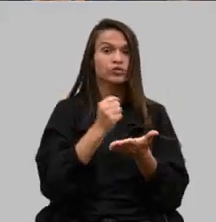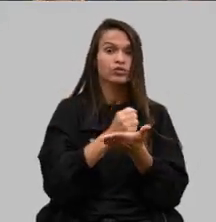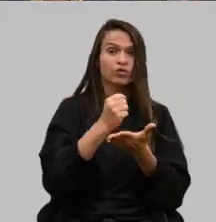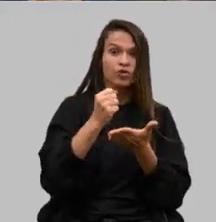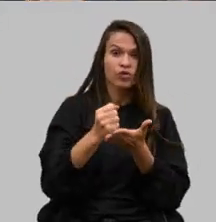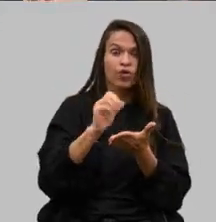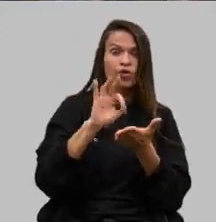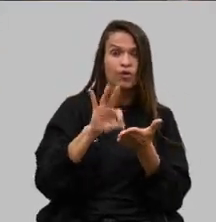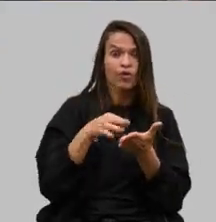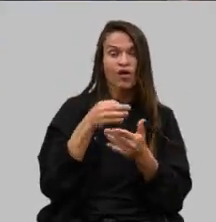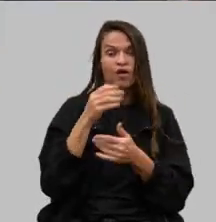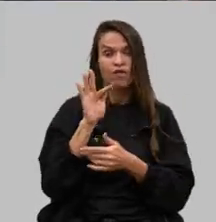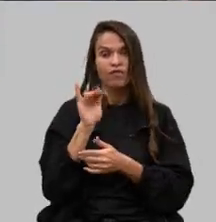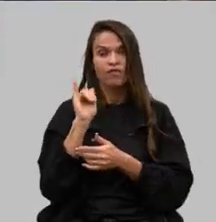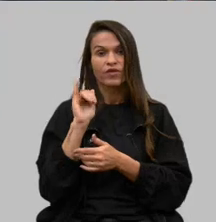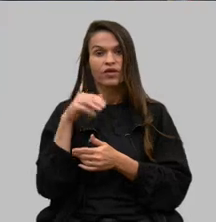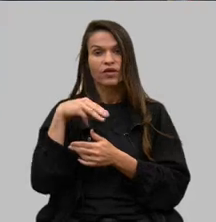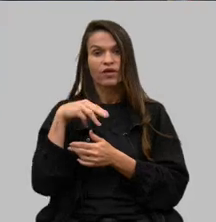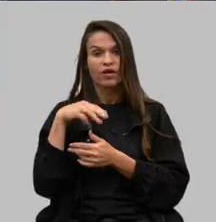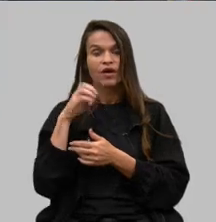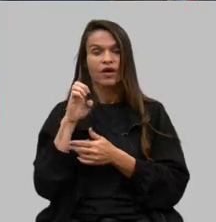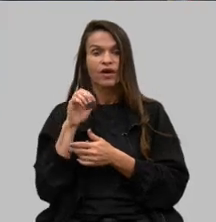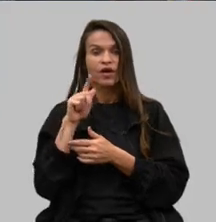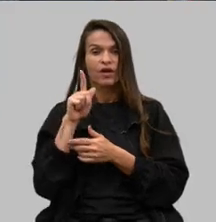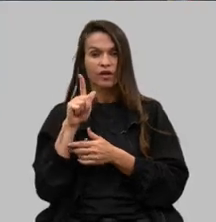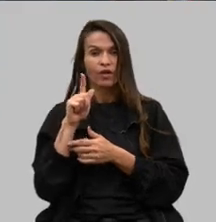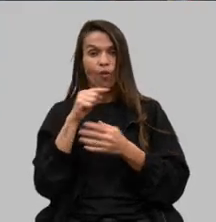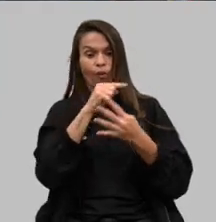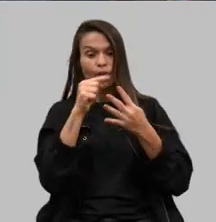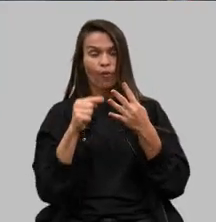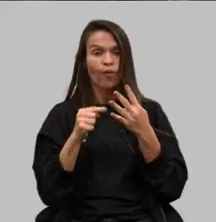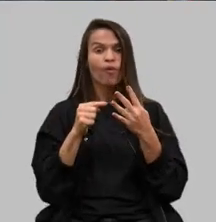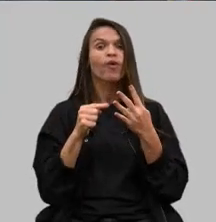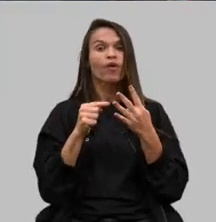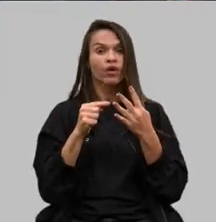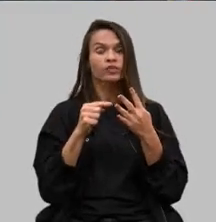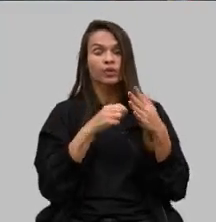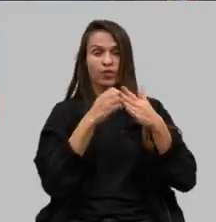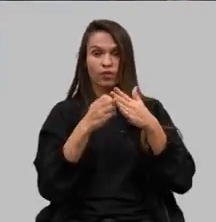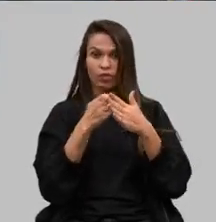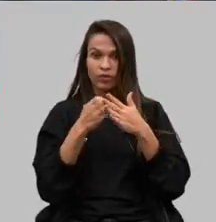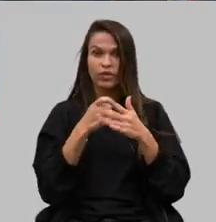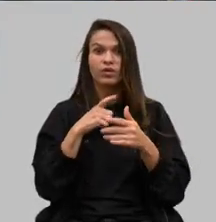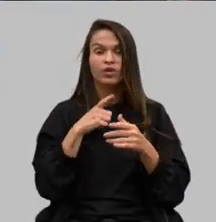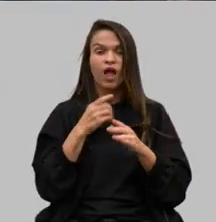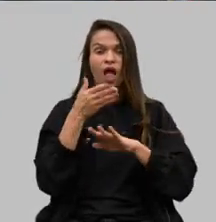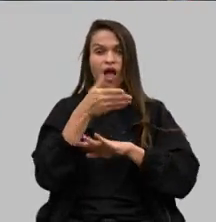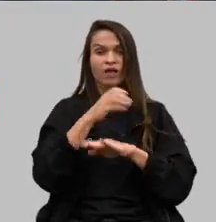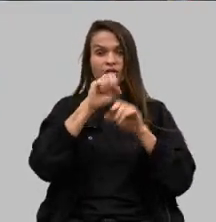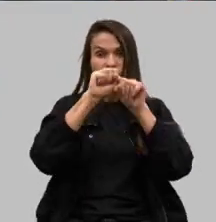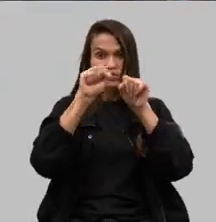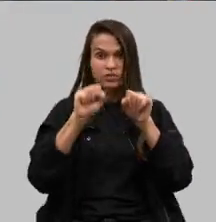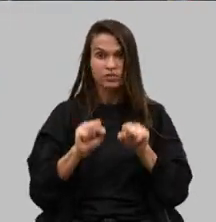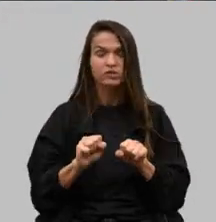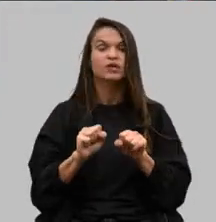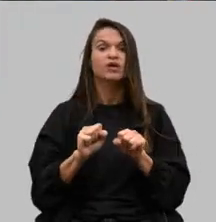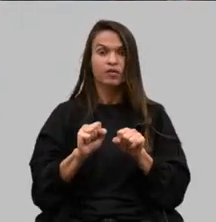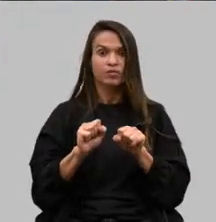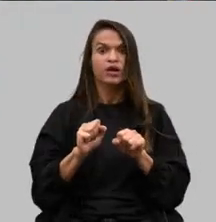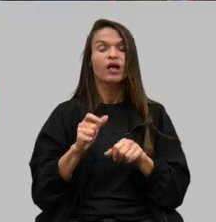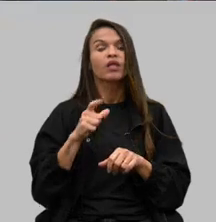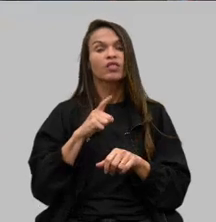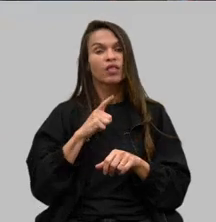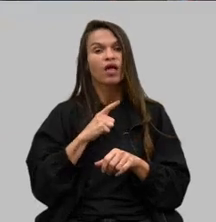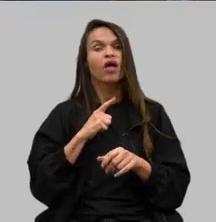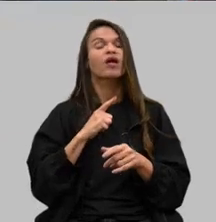fien Quatro consultorias T acesso ao sistema vão em loco tem acesso à